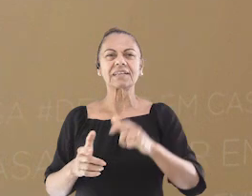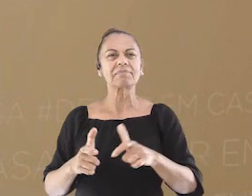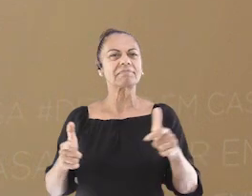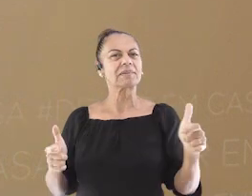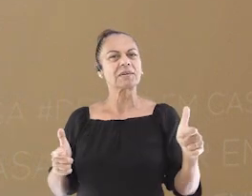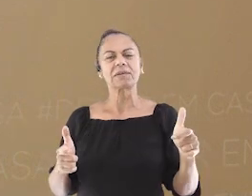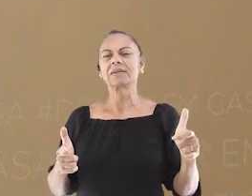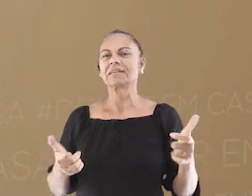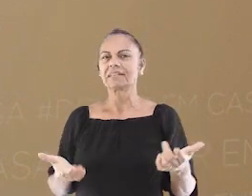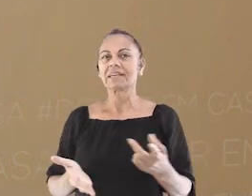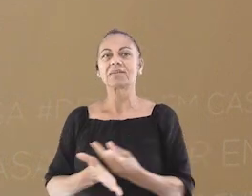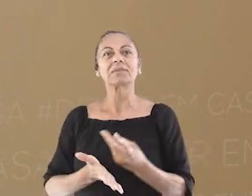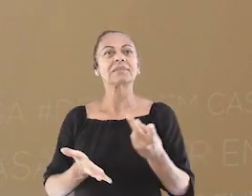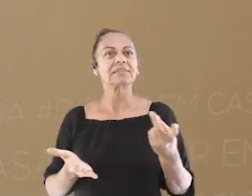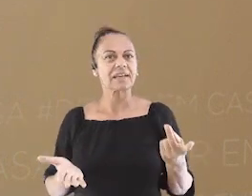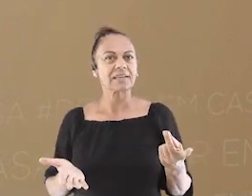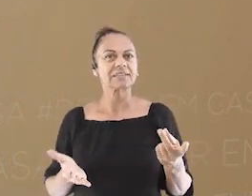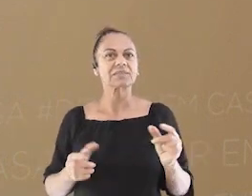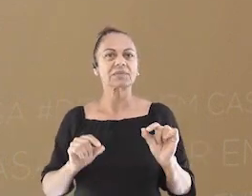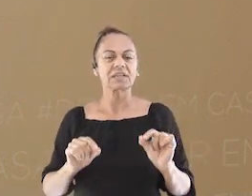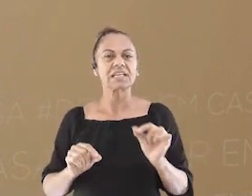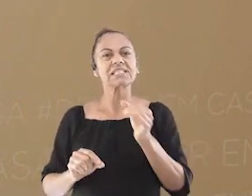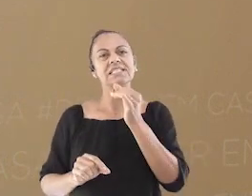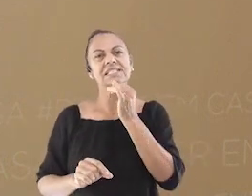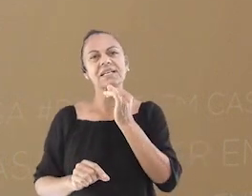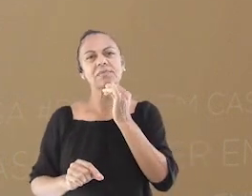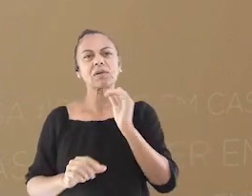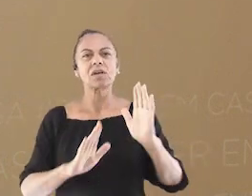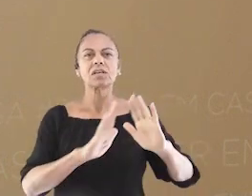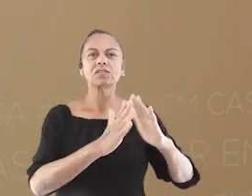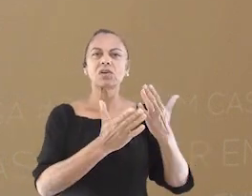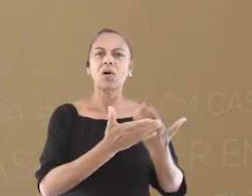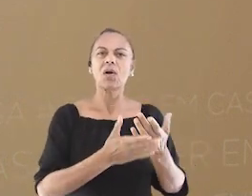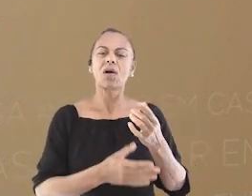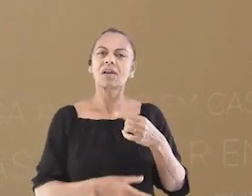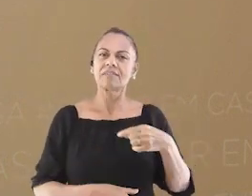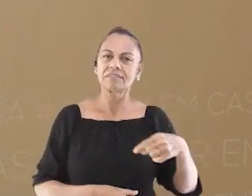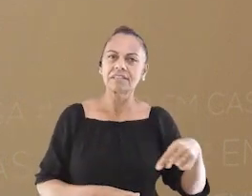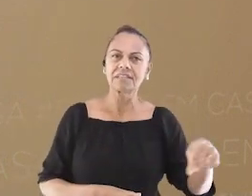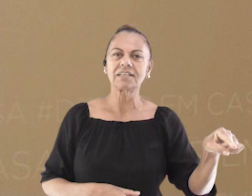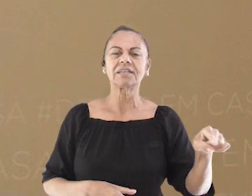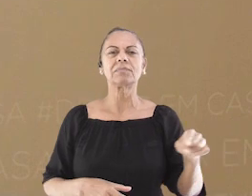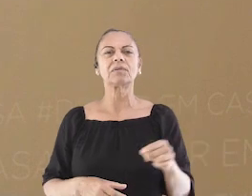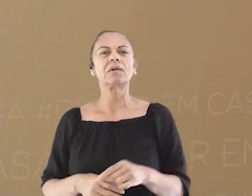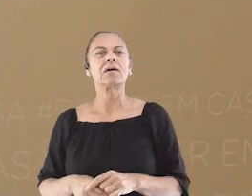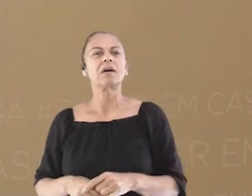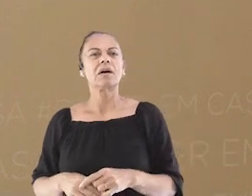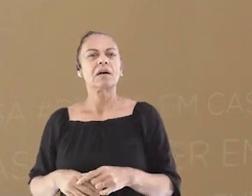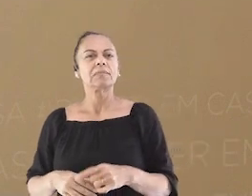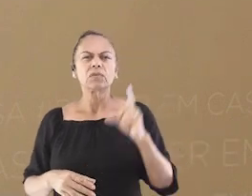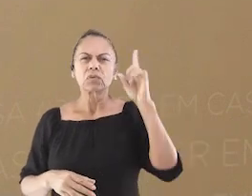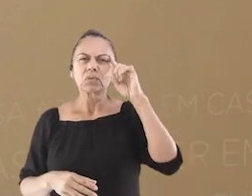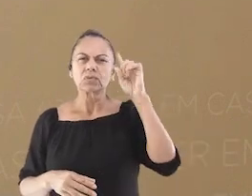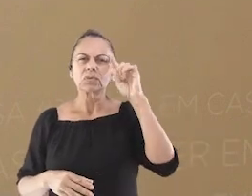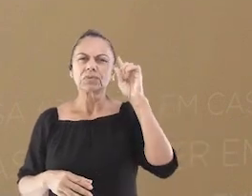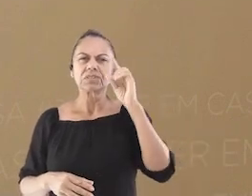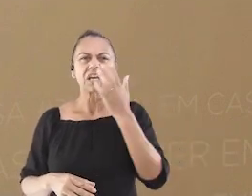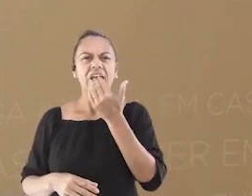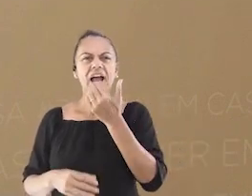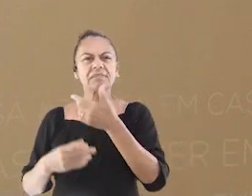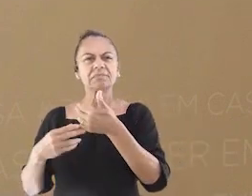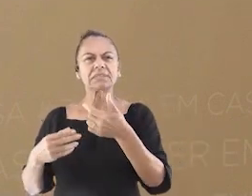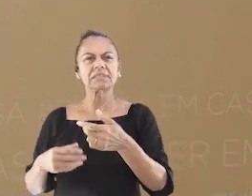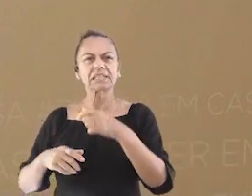nossas ações diárias, como repetir o trajeto para a escola ou comer o alimento que sempre comemos.